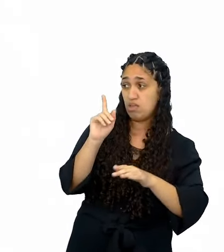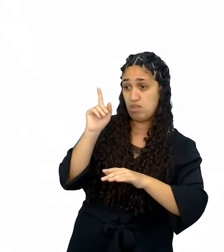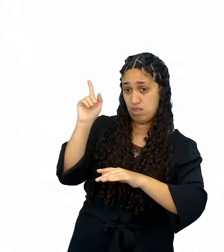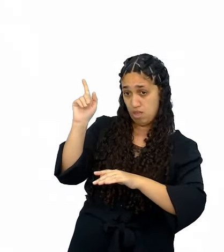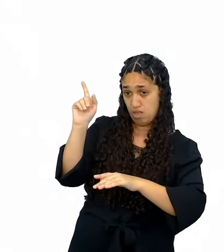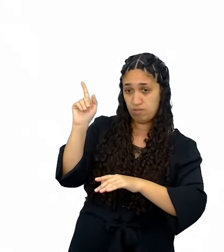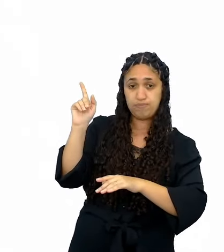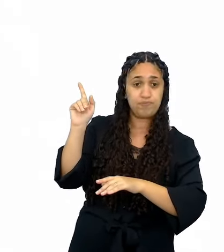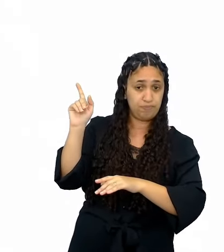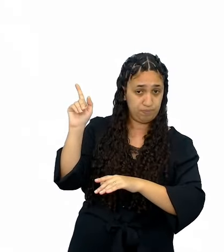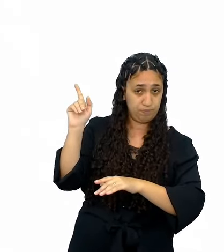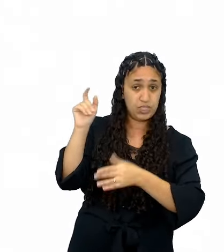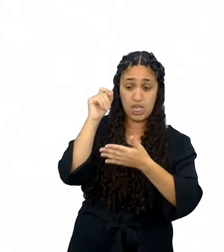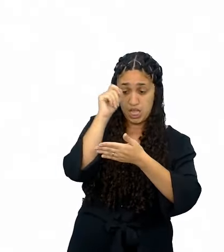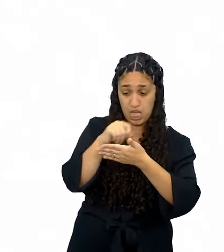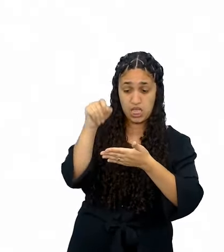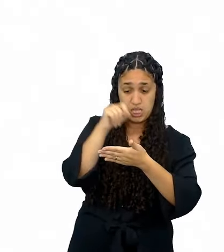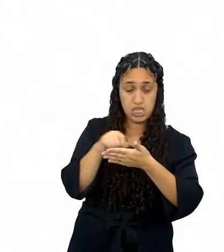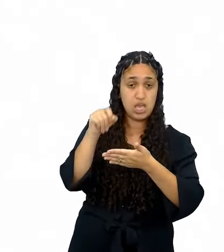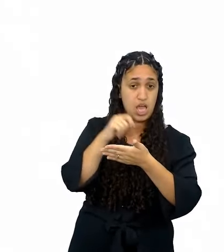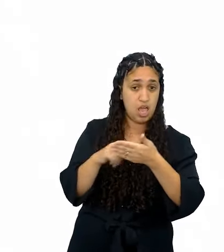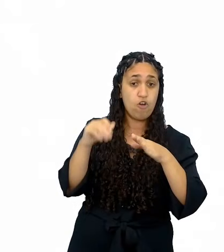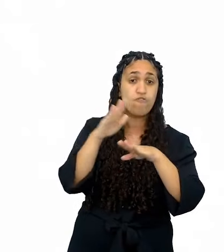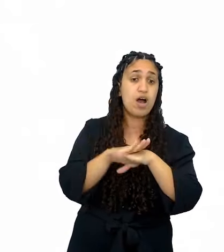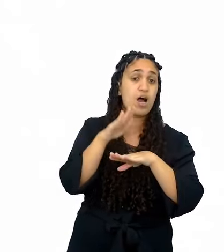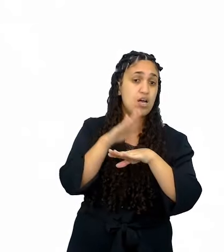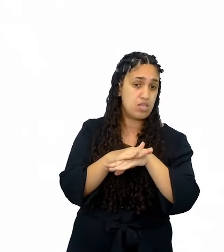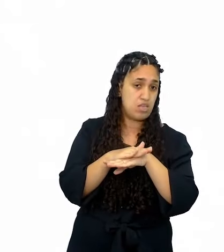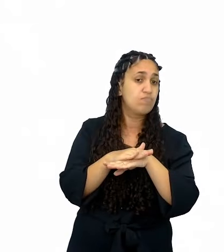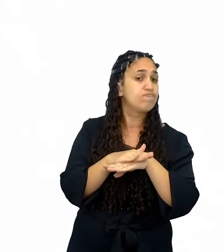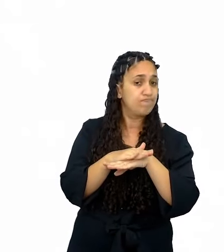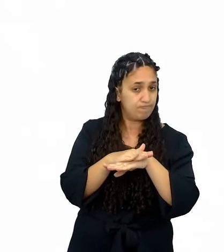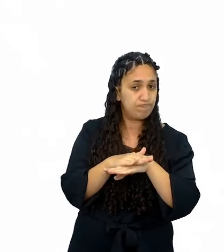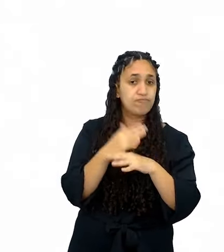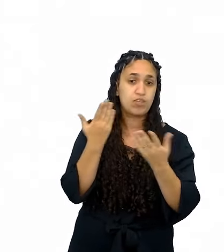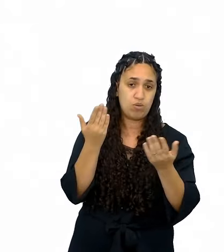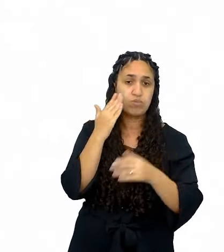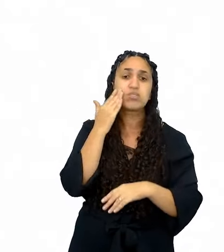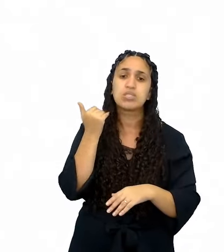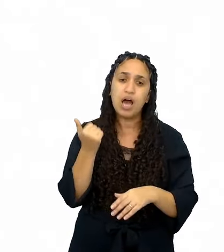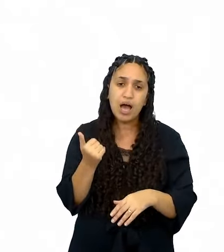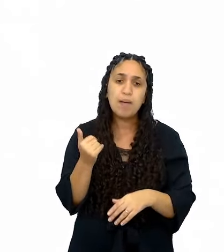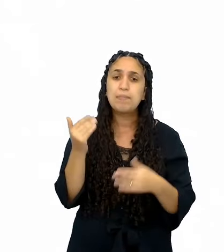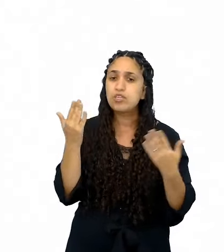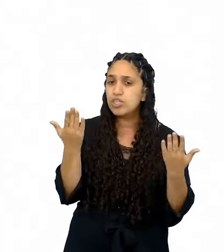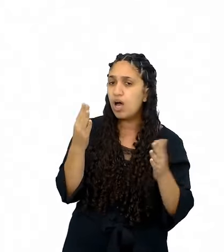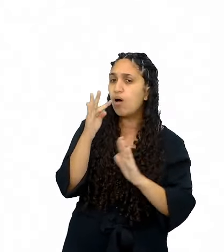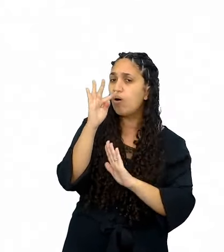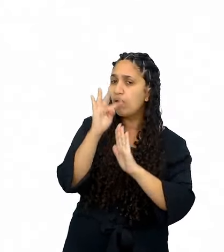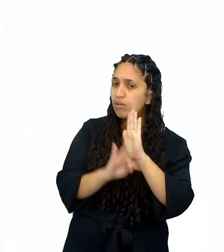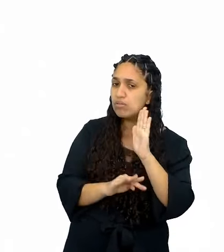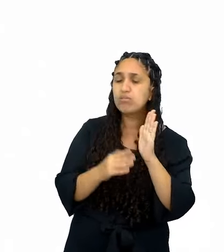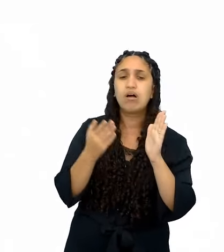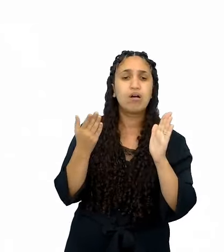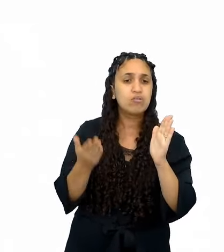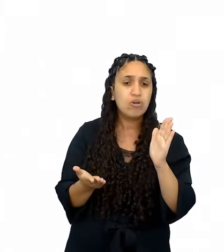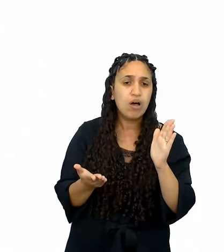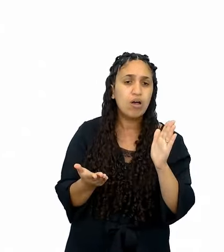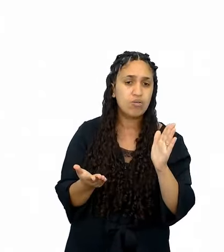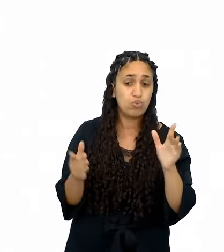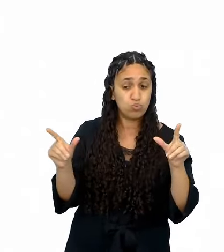o texto em questão aqui é o resumo. Essa última habilidade concretiza todas as